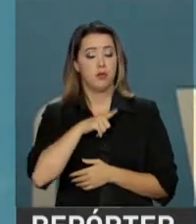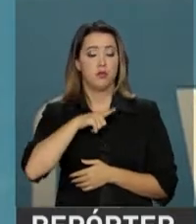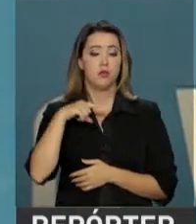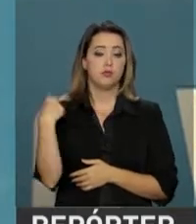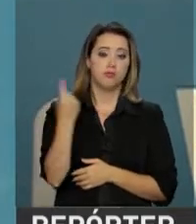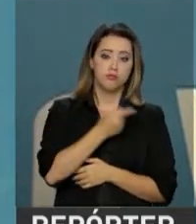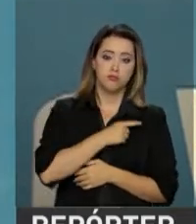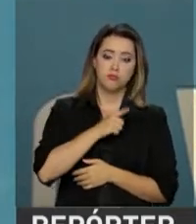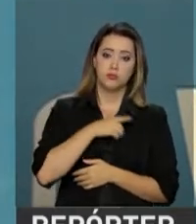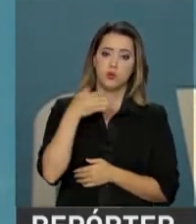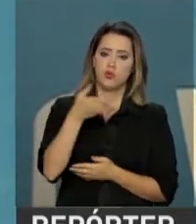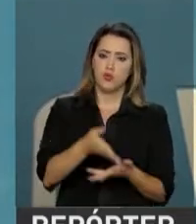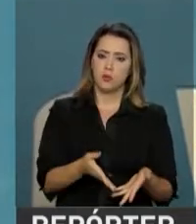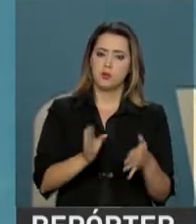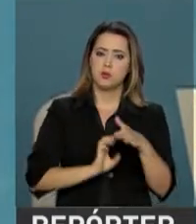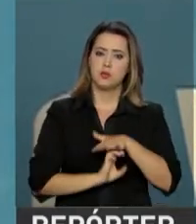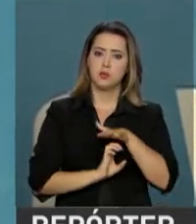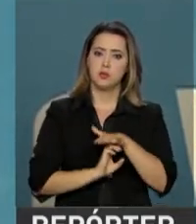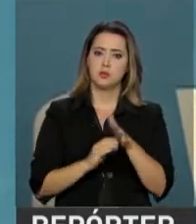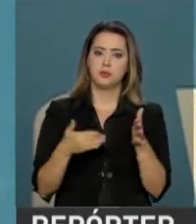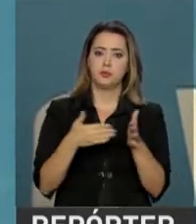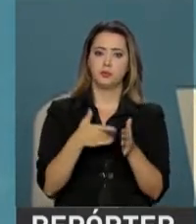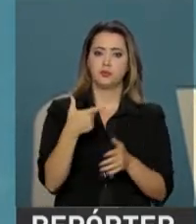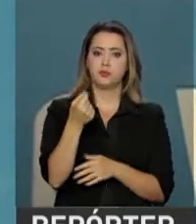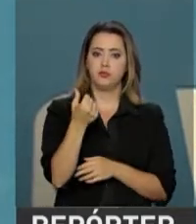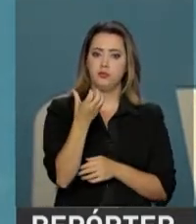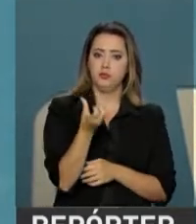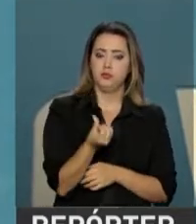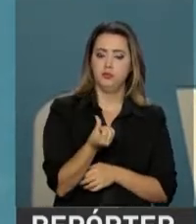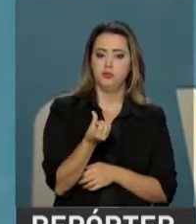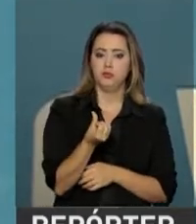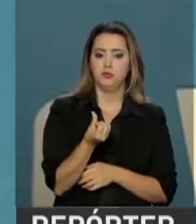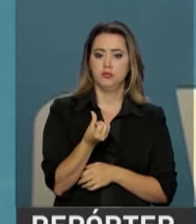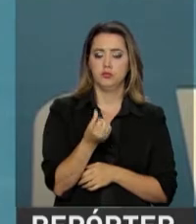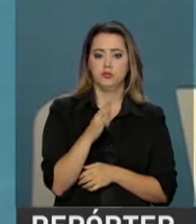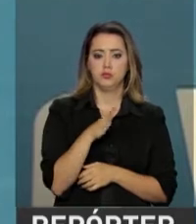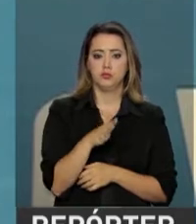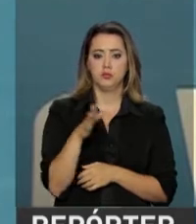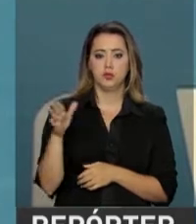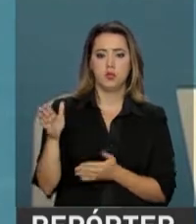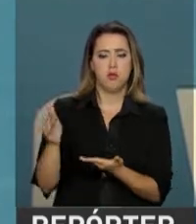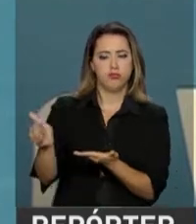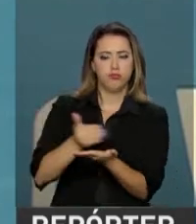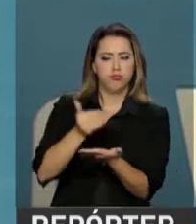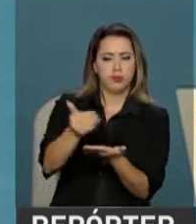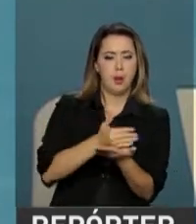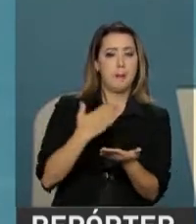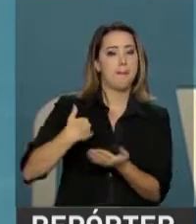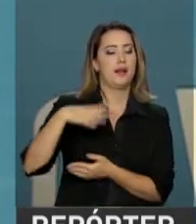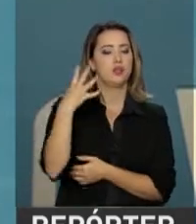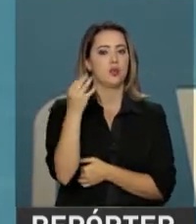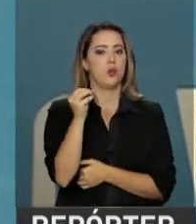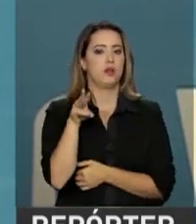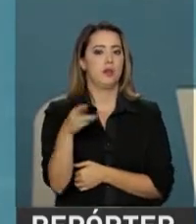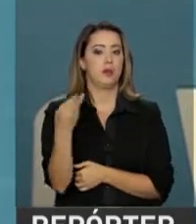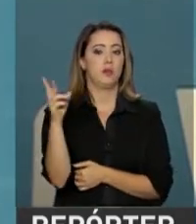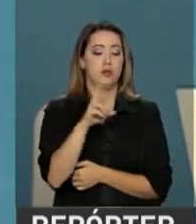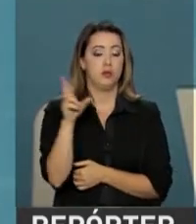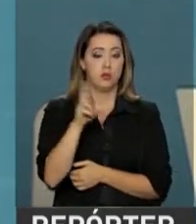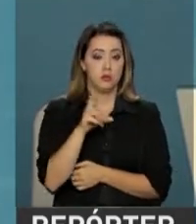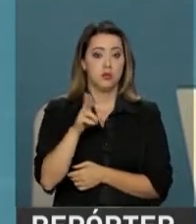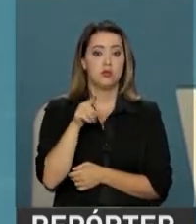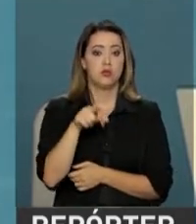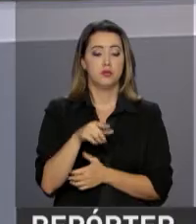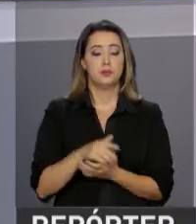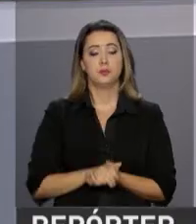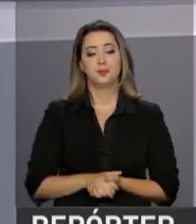das estatais que participaram do programa até 2016 é nós tivemos elas captaram mais de 40 milhões de reais de investimentos para